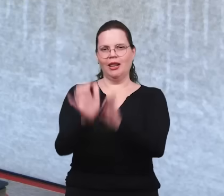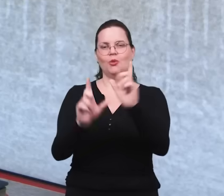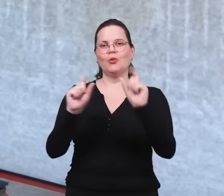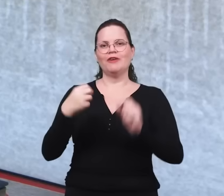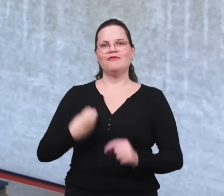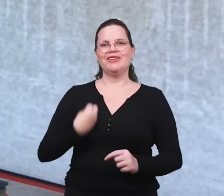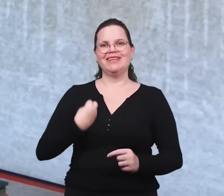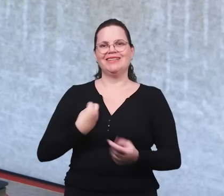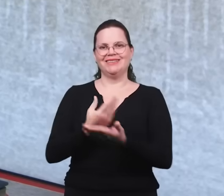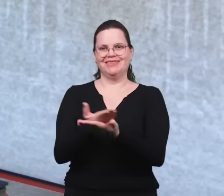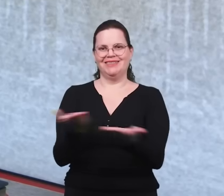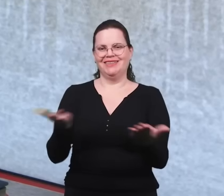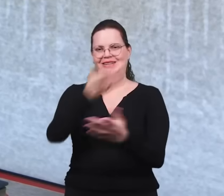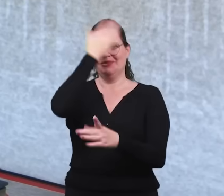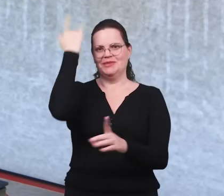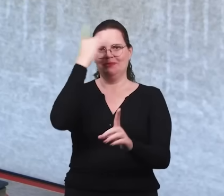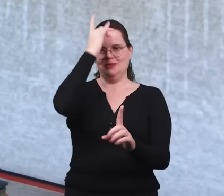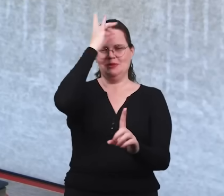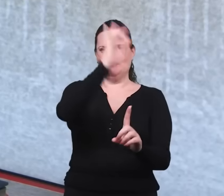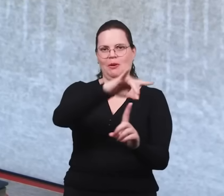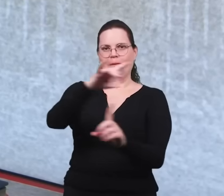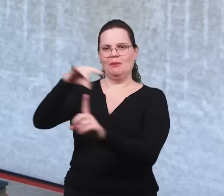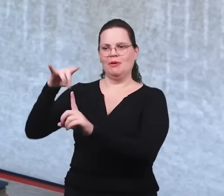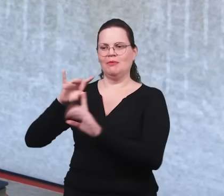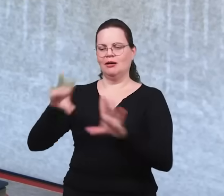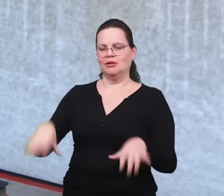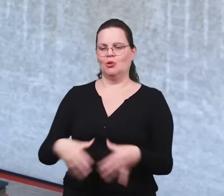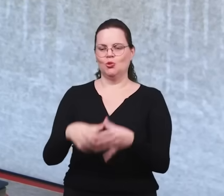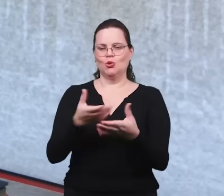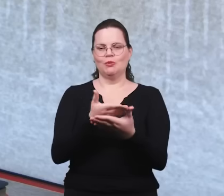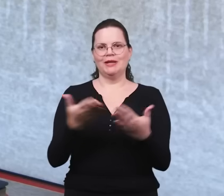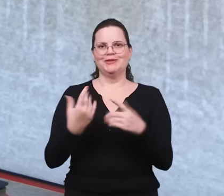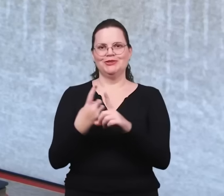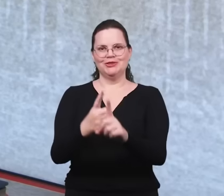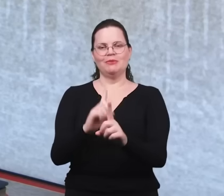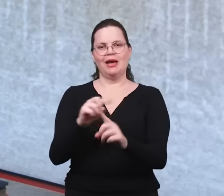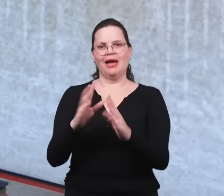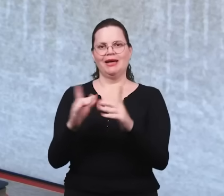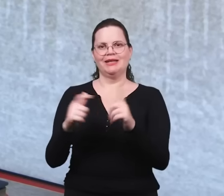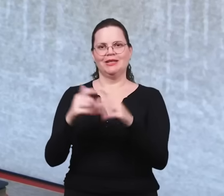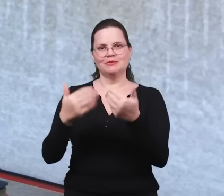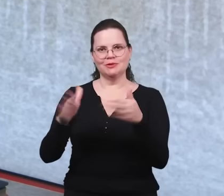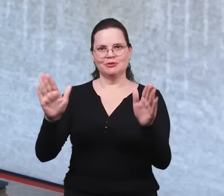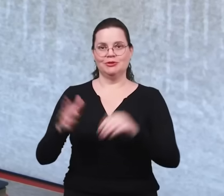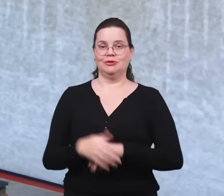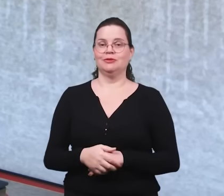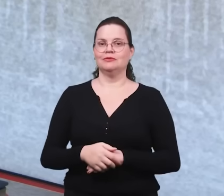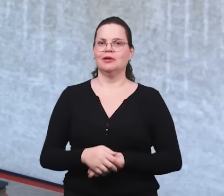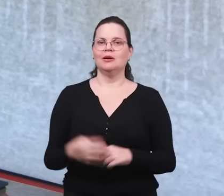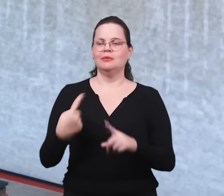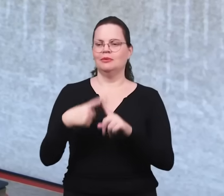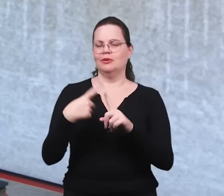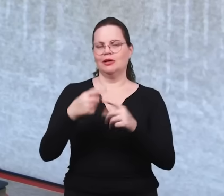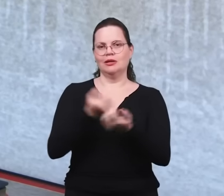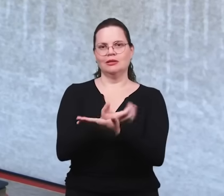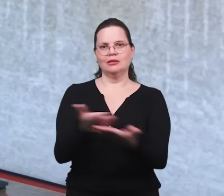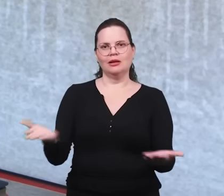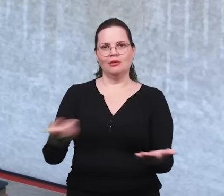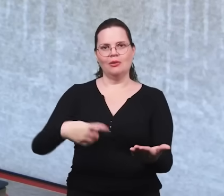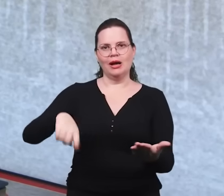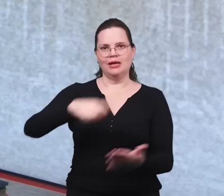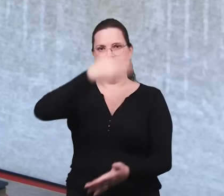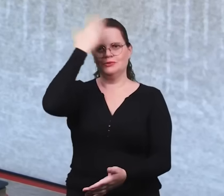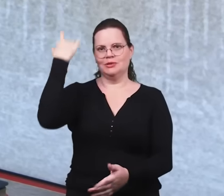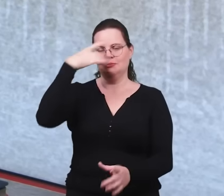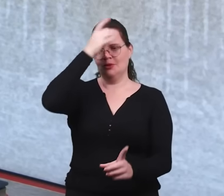dos apóstolos, e isso por meio do envio do Espírito Santo, que permanece conosco, permanece